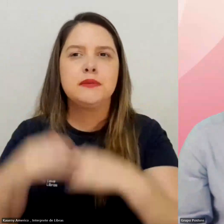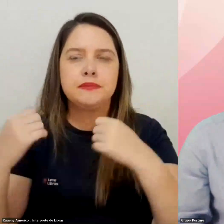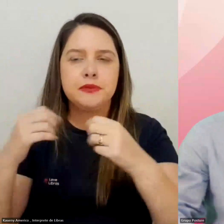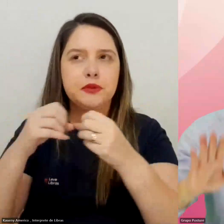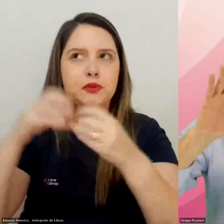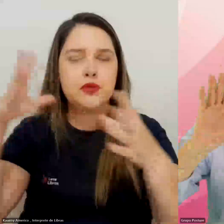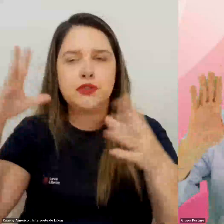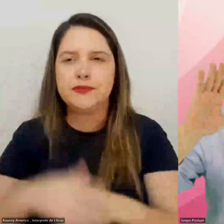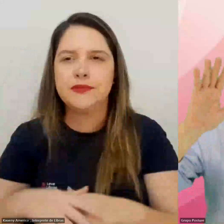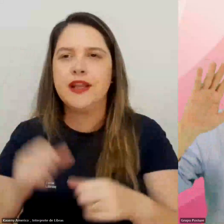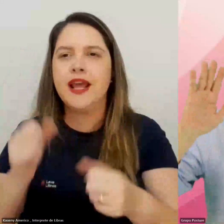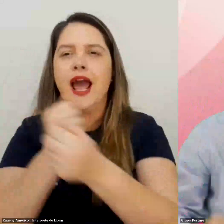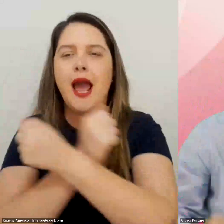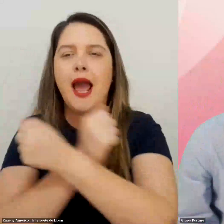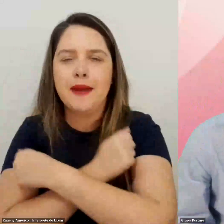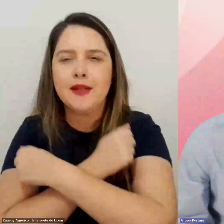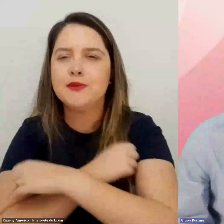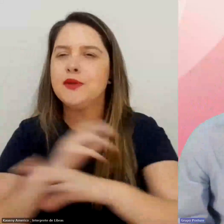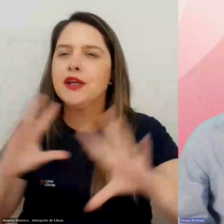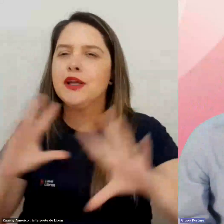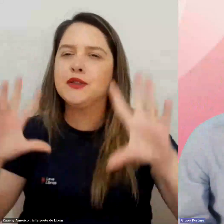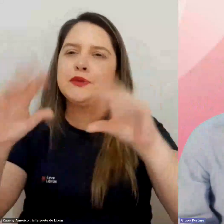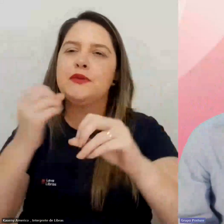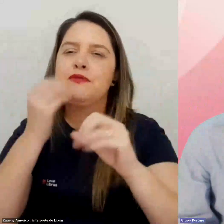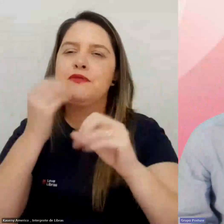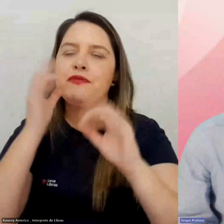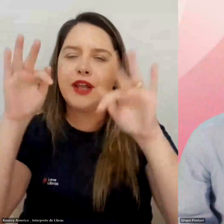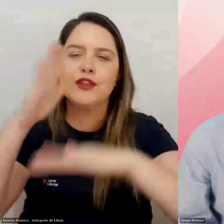abraço a todos. Bom final aí de tarde. Tchau, Obrigado,